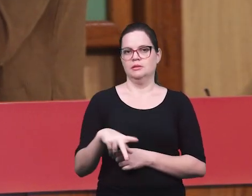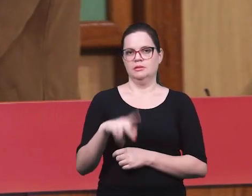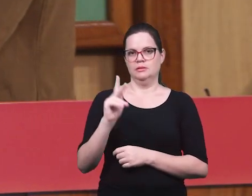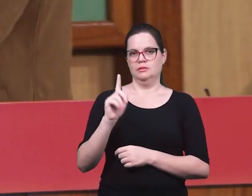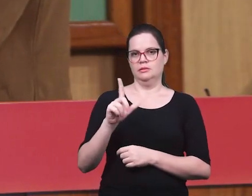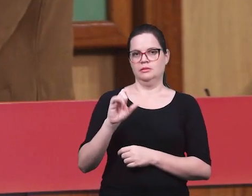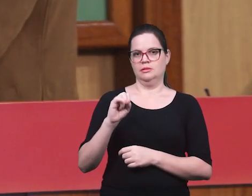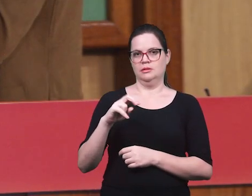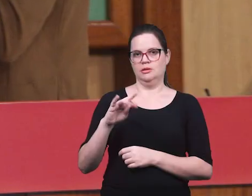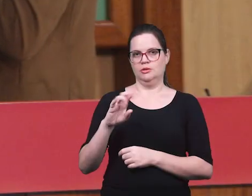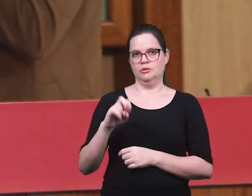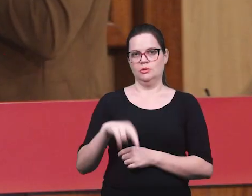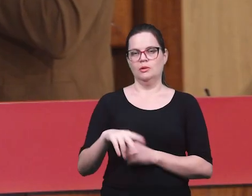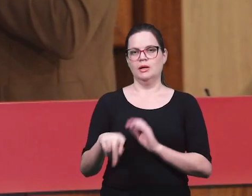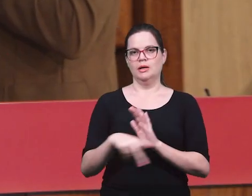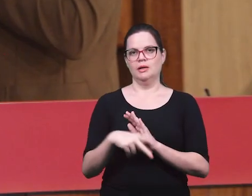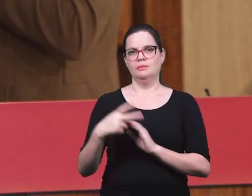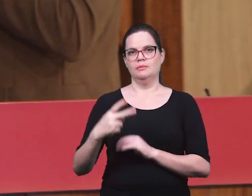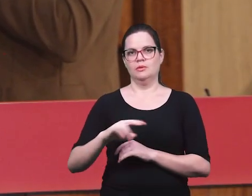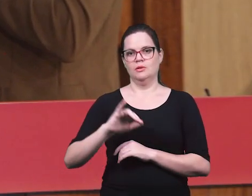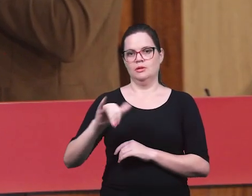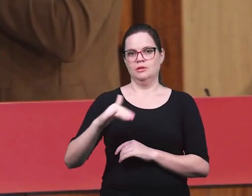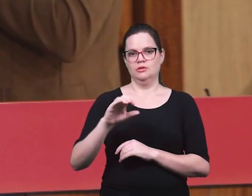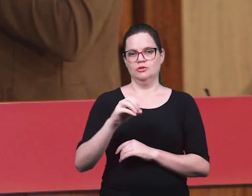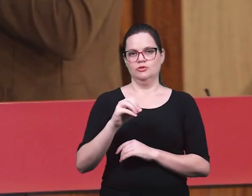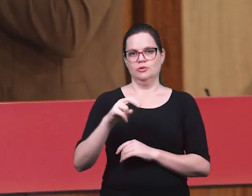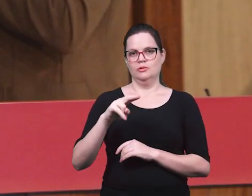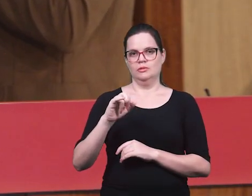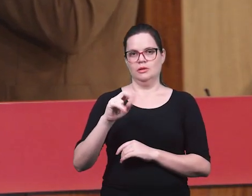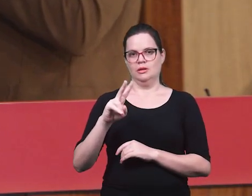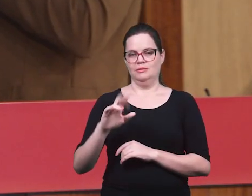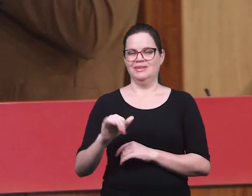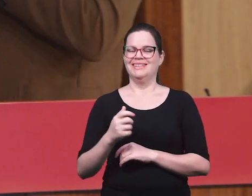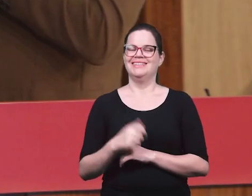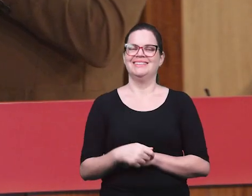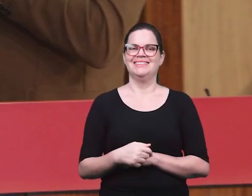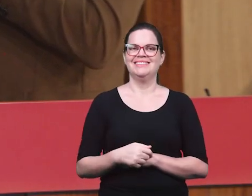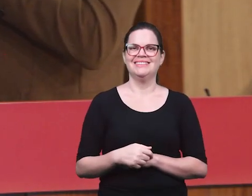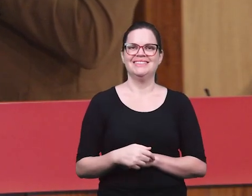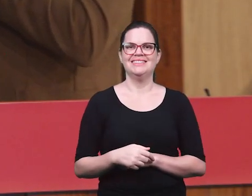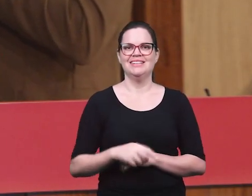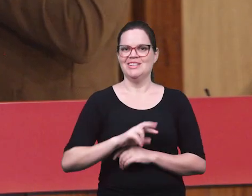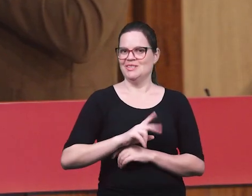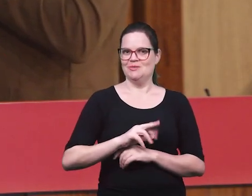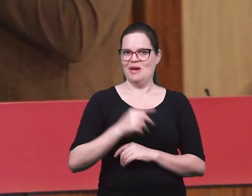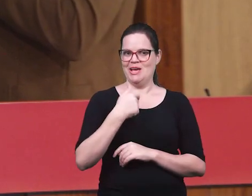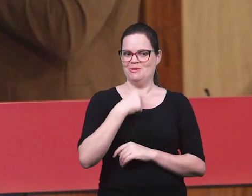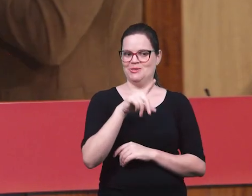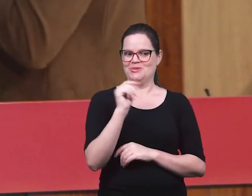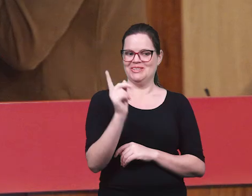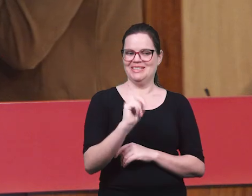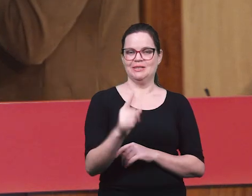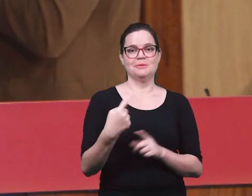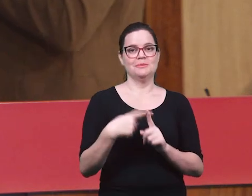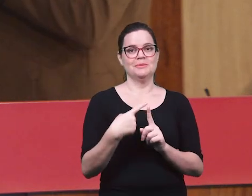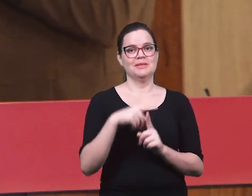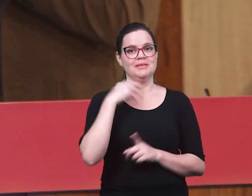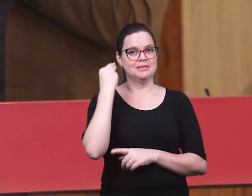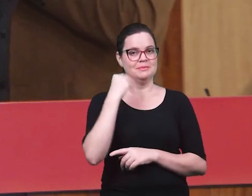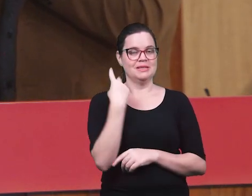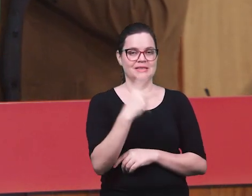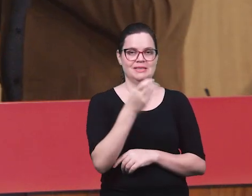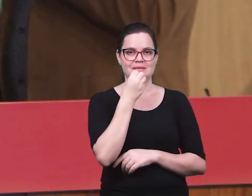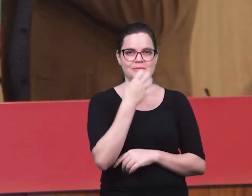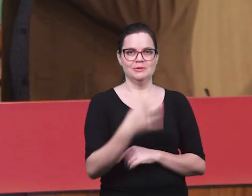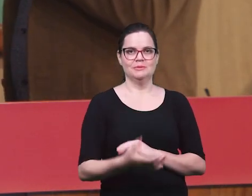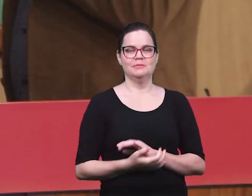Pastor Clinton é de João Neiva. Não é marmelada, não. Eu sou de João Neiva, pastor Clinton de João Neiva, mas é porque a experiência é muito boa. Ele vai falar